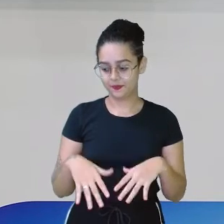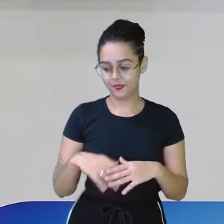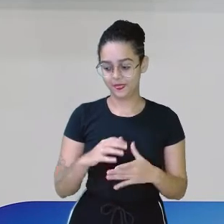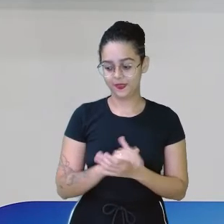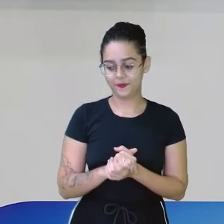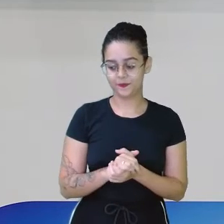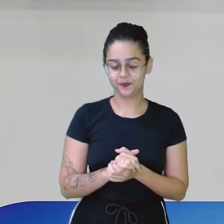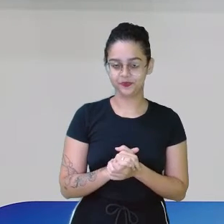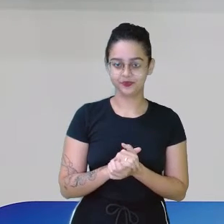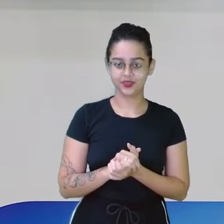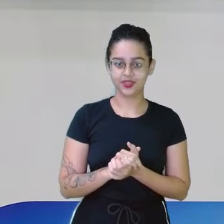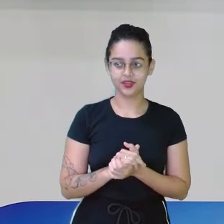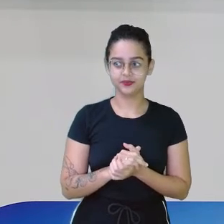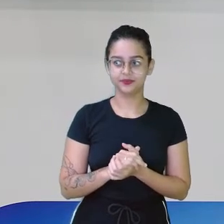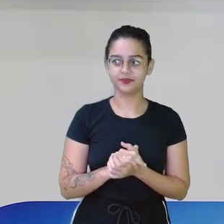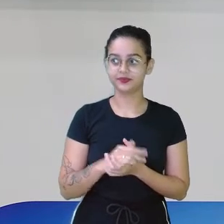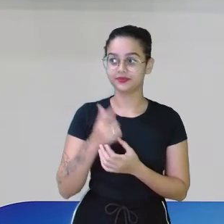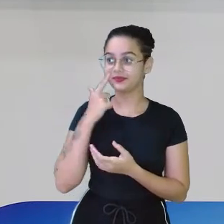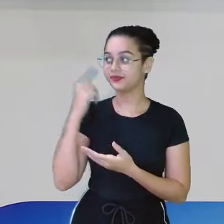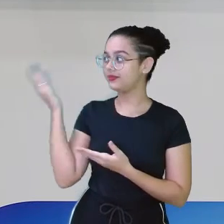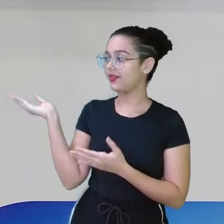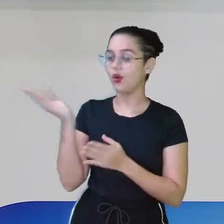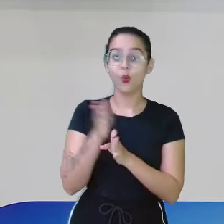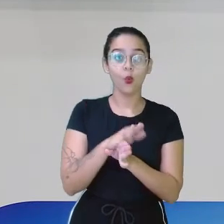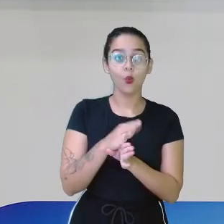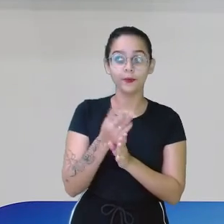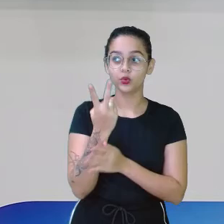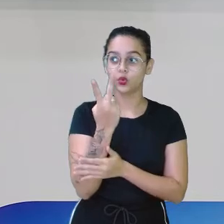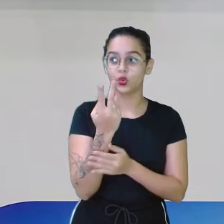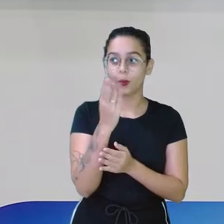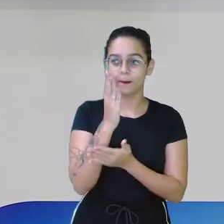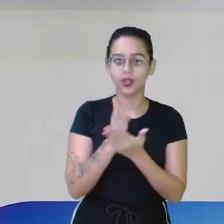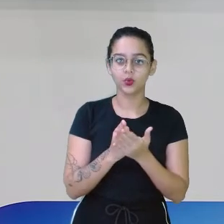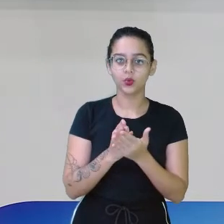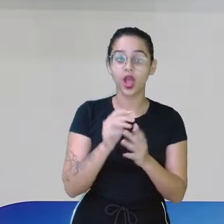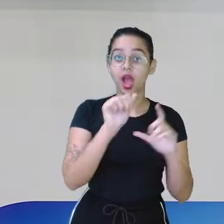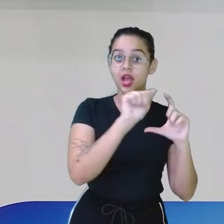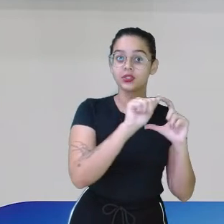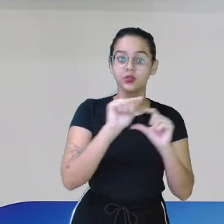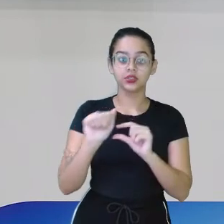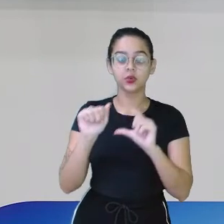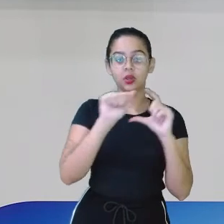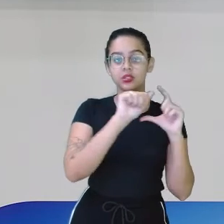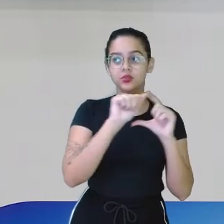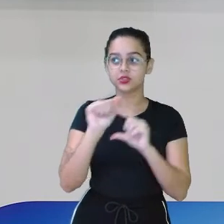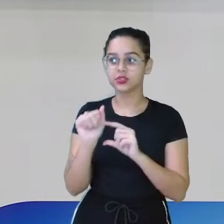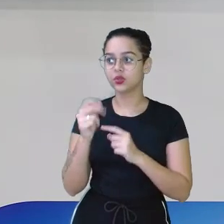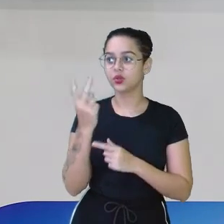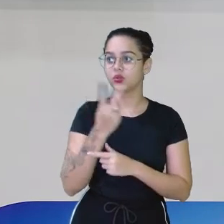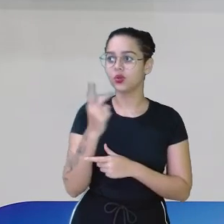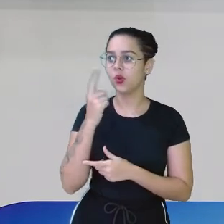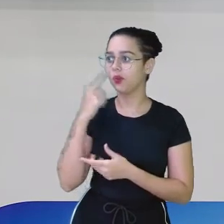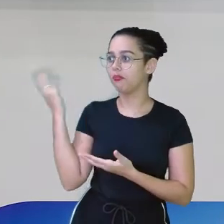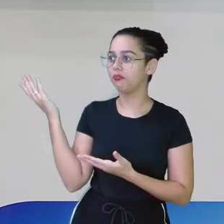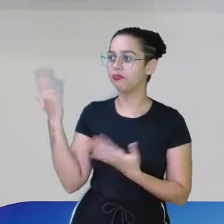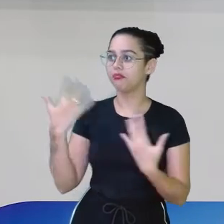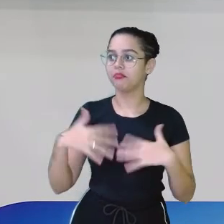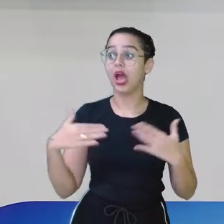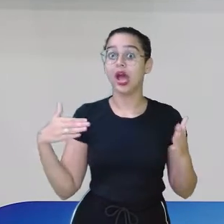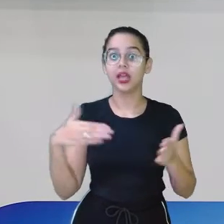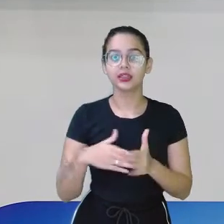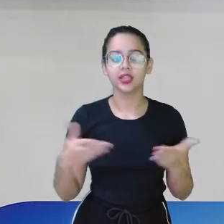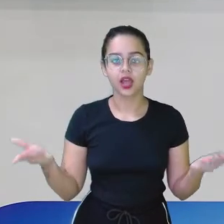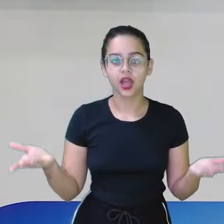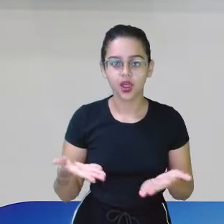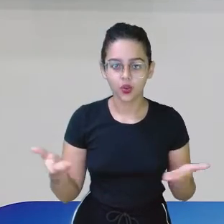aqui, ó, gente. Tá vendo o híbrido aqui, ó? Azão, azinho. Então, ó, olha essa prole aqui. Até